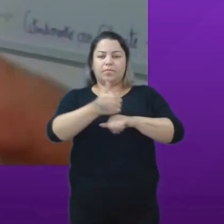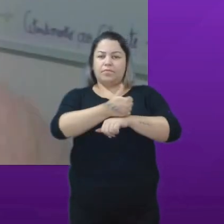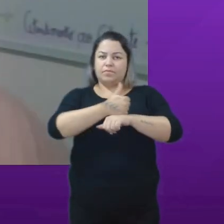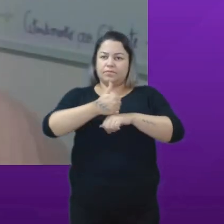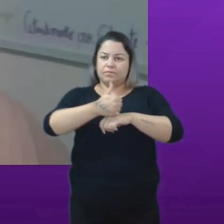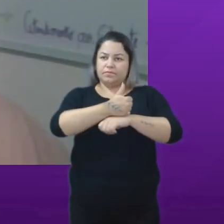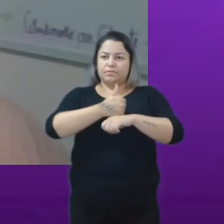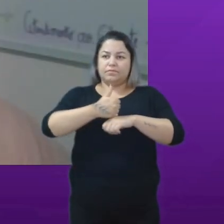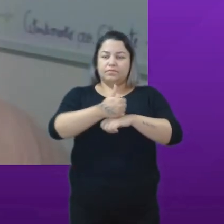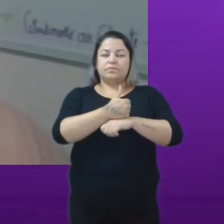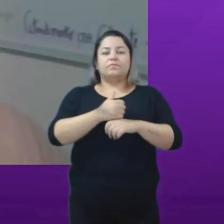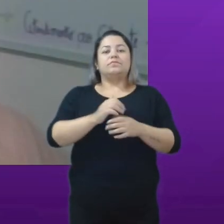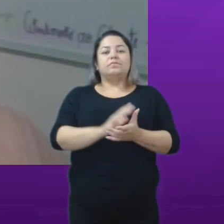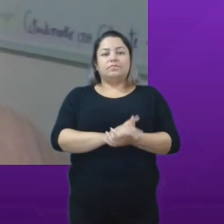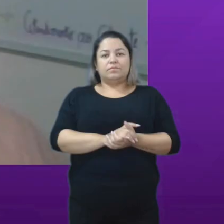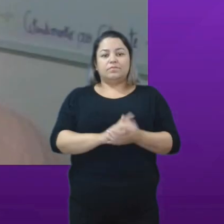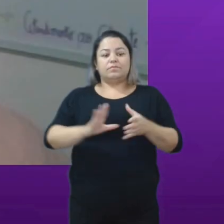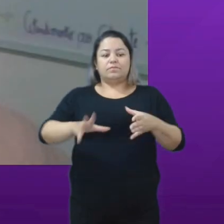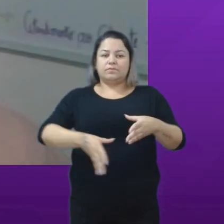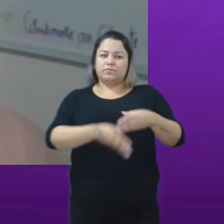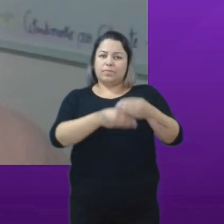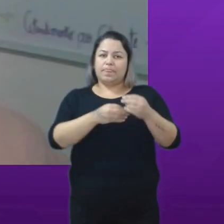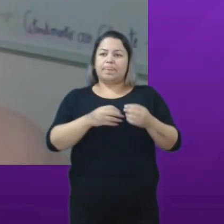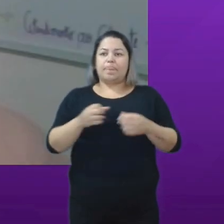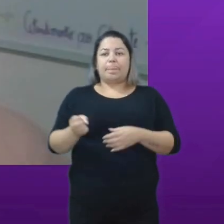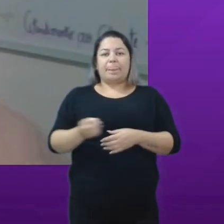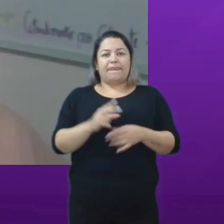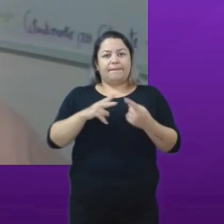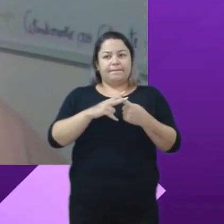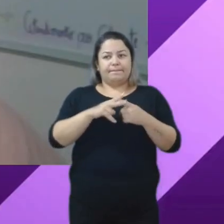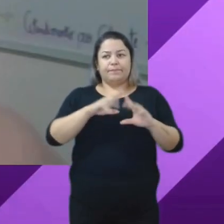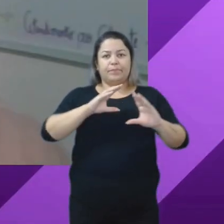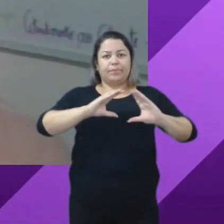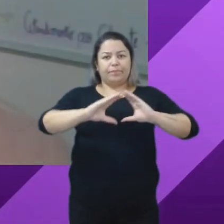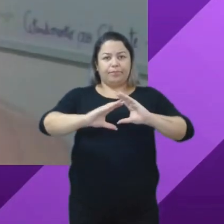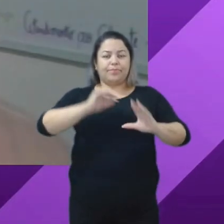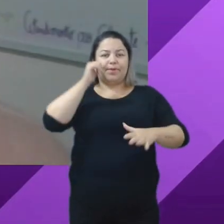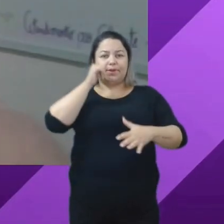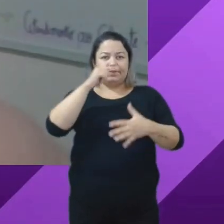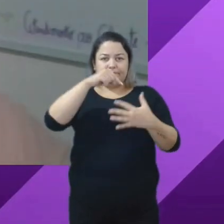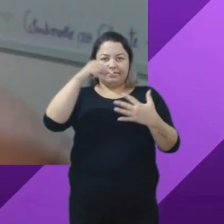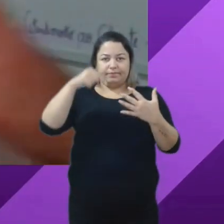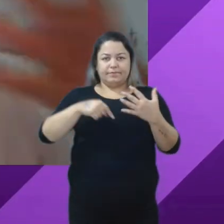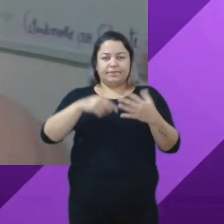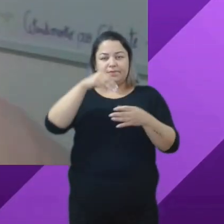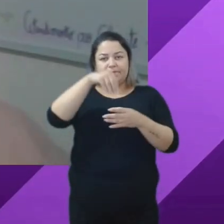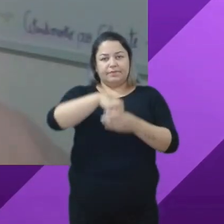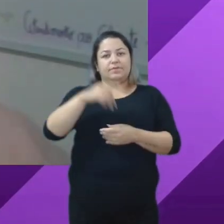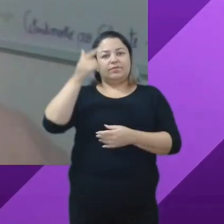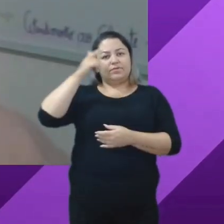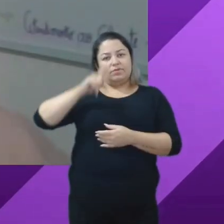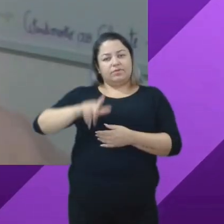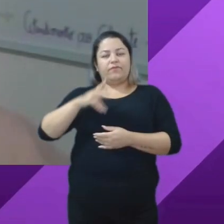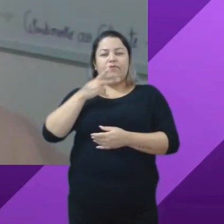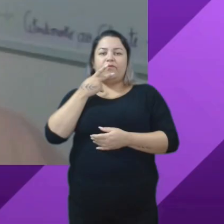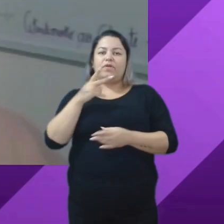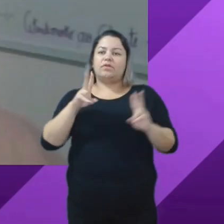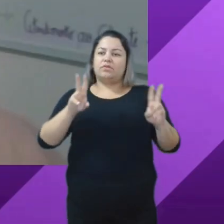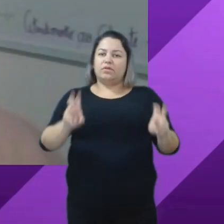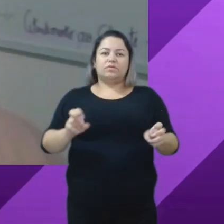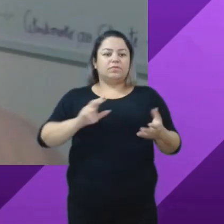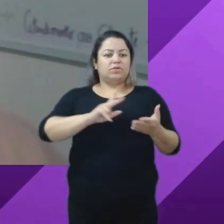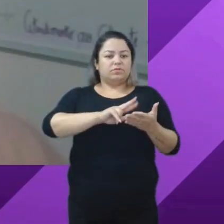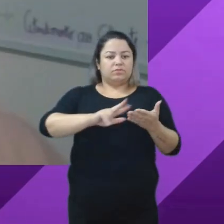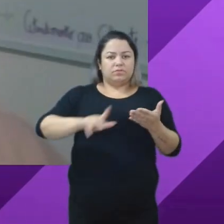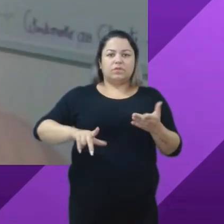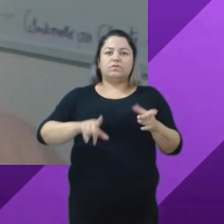regra e trouxe novas ferramentas de comunicação para essas mulheres, e a gente conseguiu abordar temas diversos. A gente